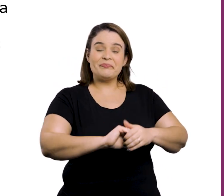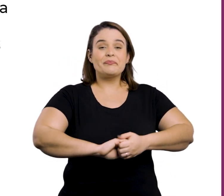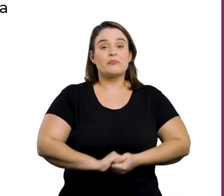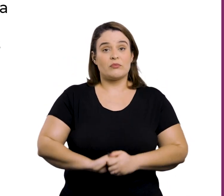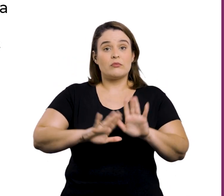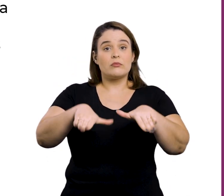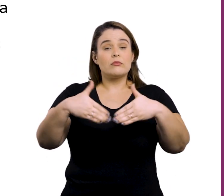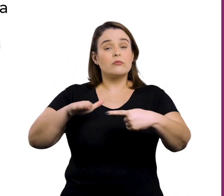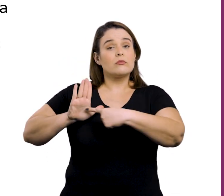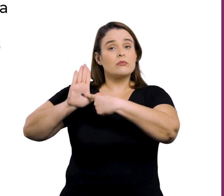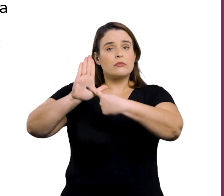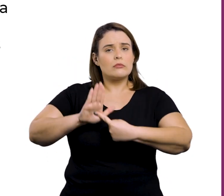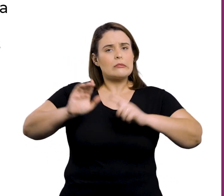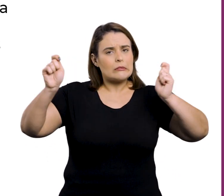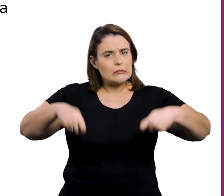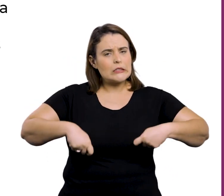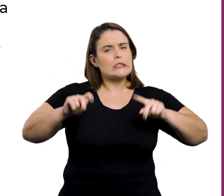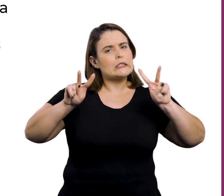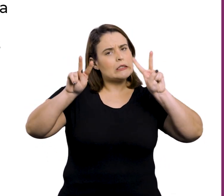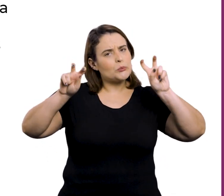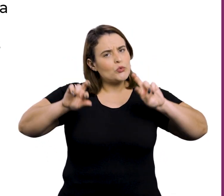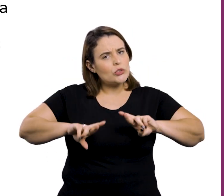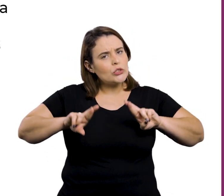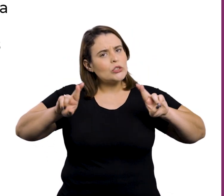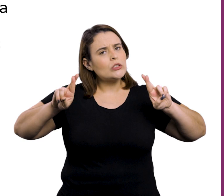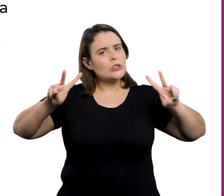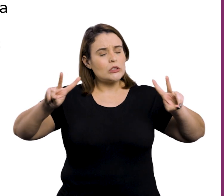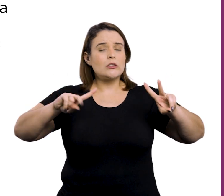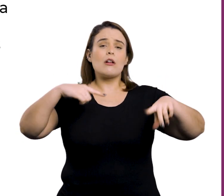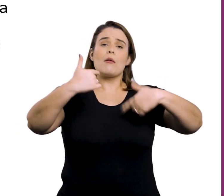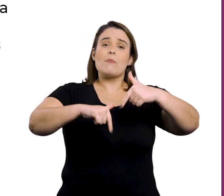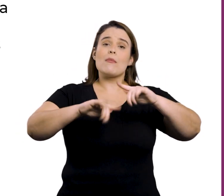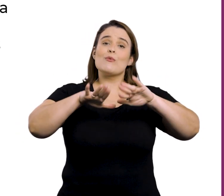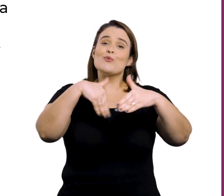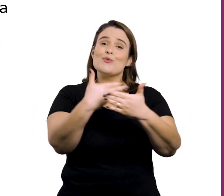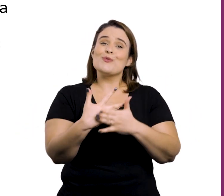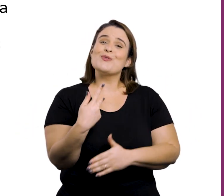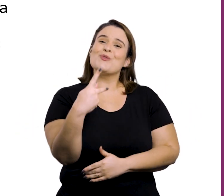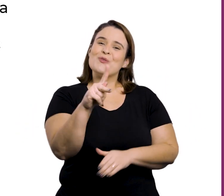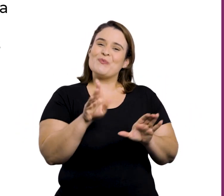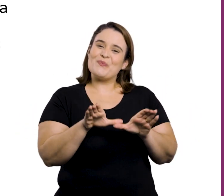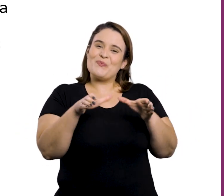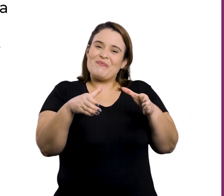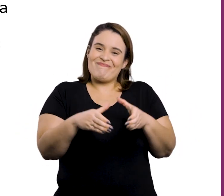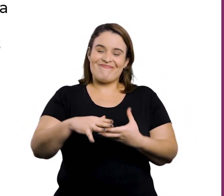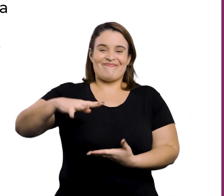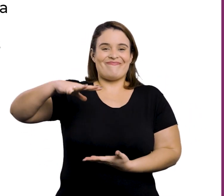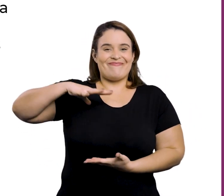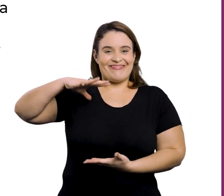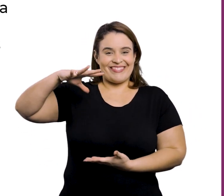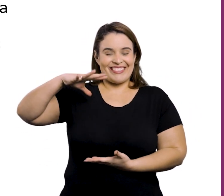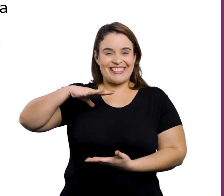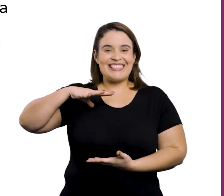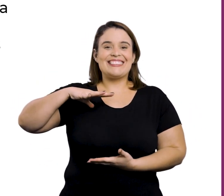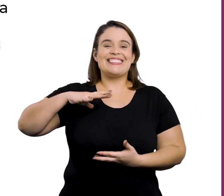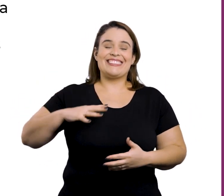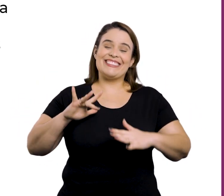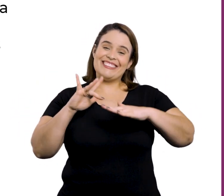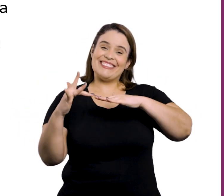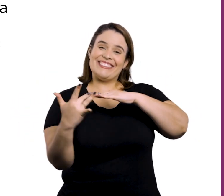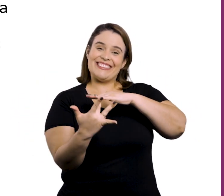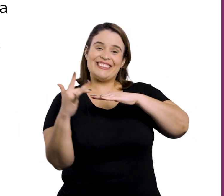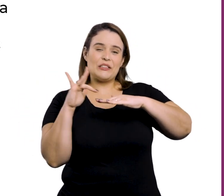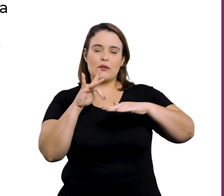livro. Dessa forma, poderemos expor diferentes temas para que você possa atuar em sua escola, sua comunidade,